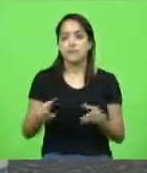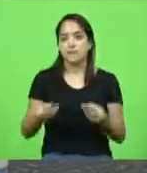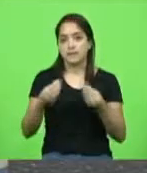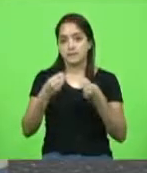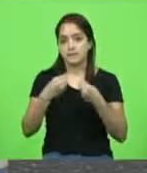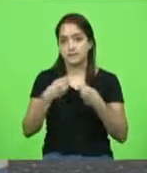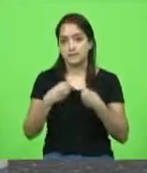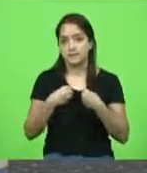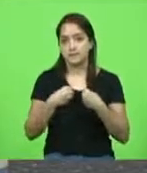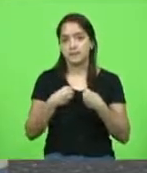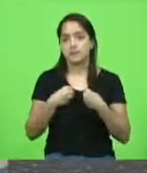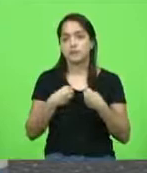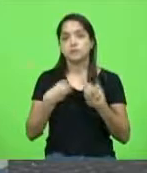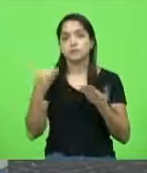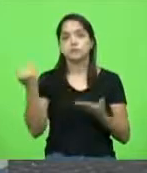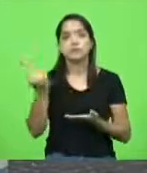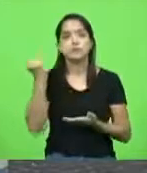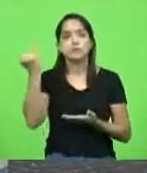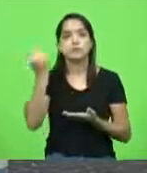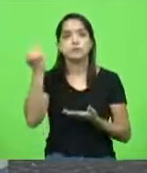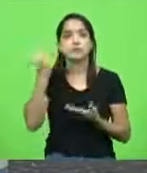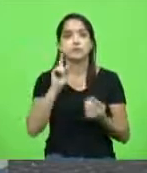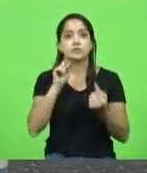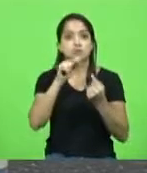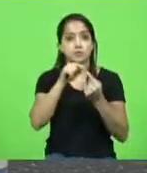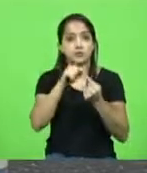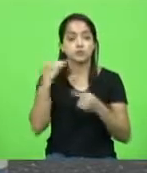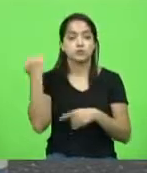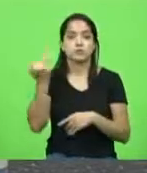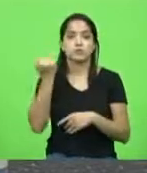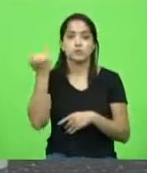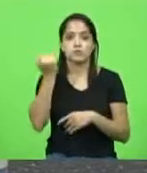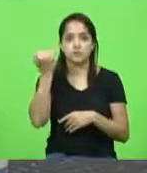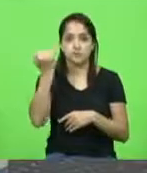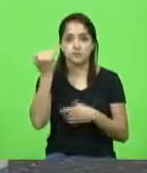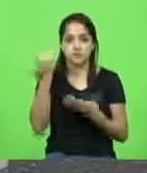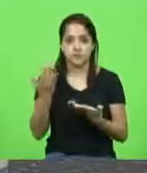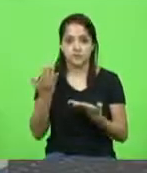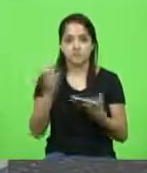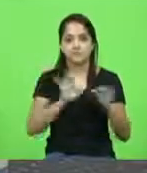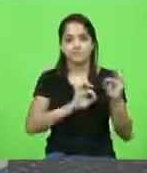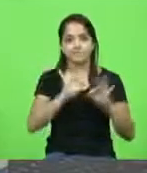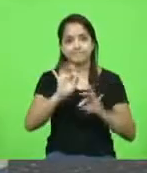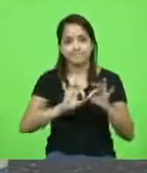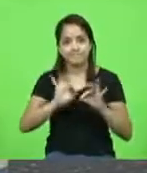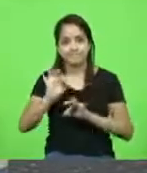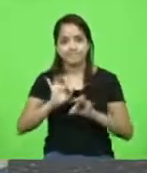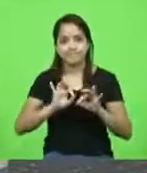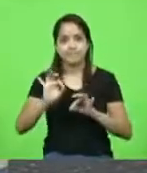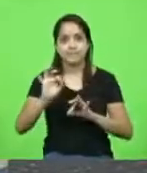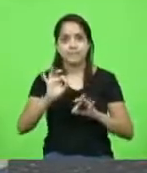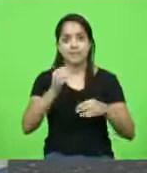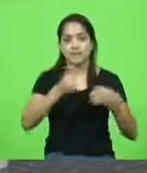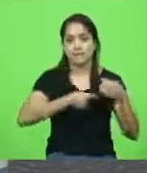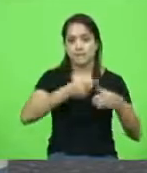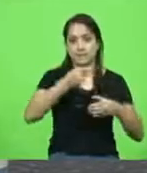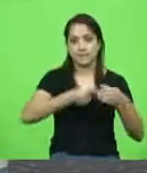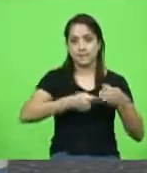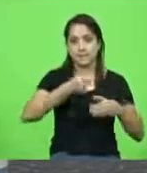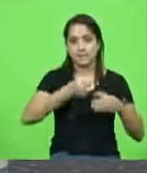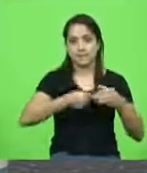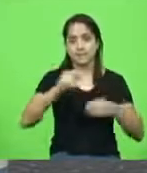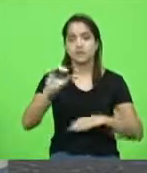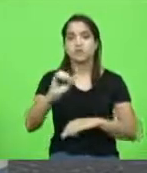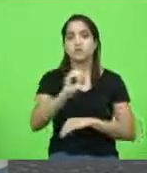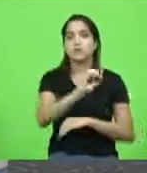a incumbência muito importante hoje uma missão importante de coordenar a bancada do Oeste